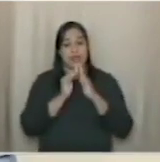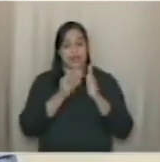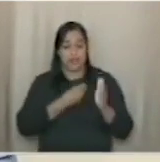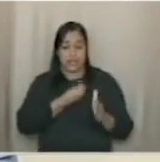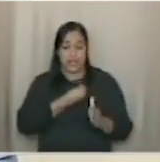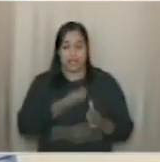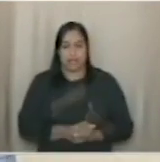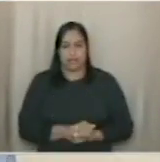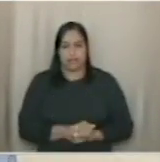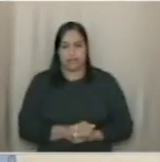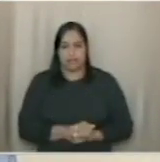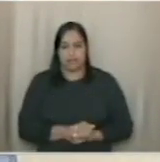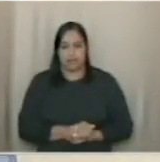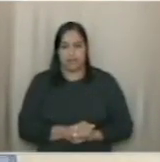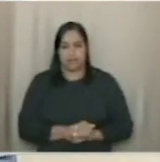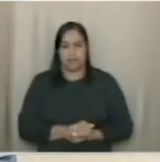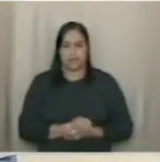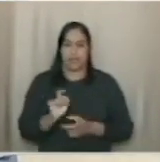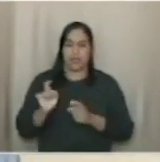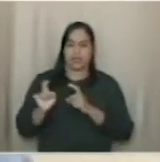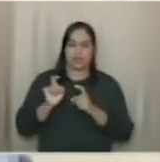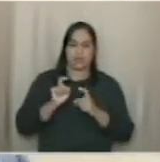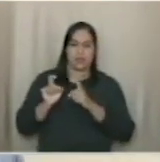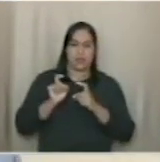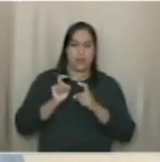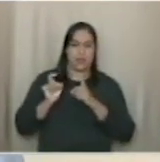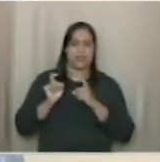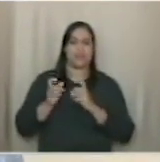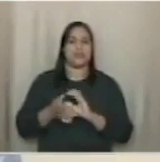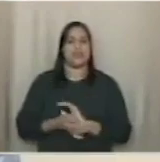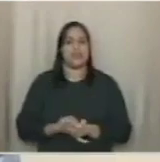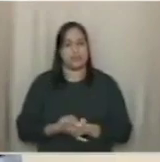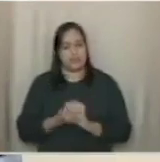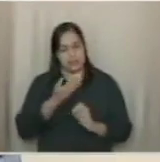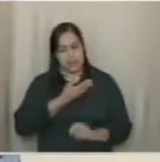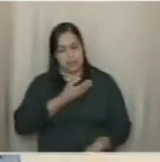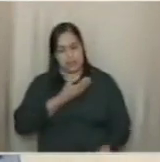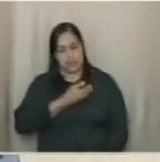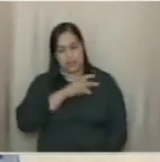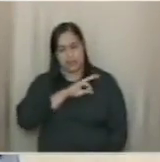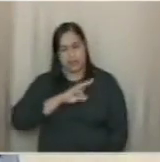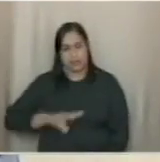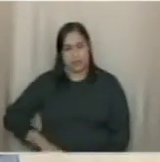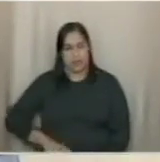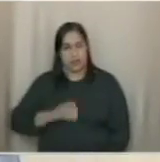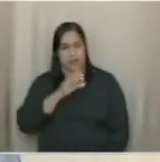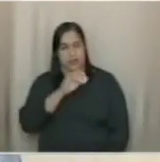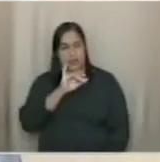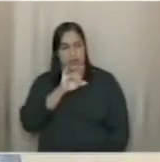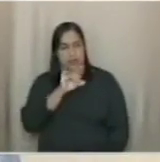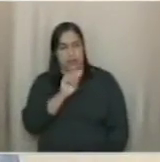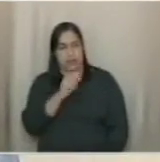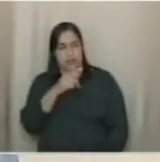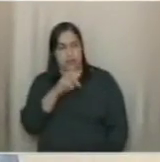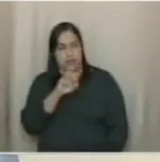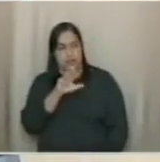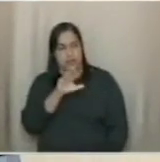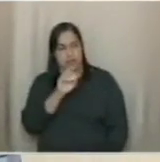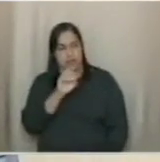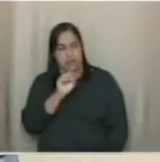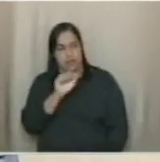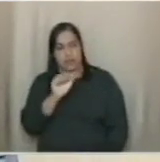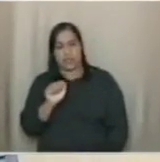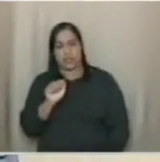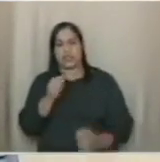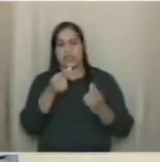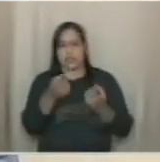muito fácil. Mas esse debate democrático, como diz minha amiga vereadora Cida Pedrosa, aqui no, na nossa arena da